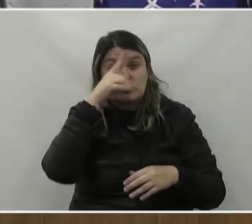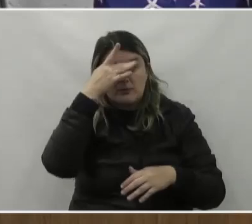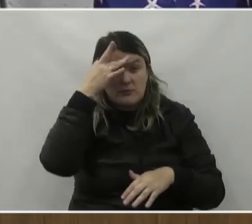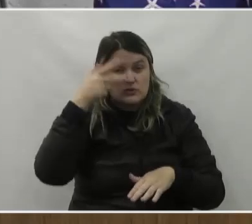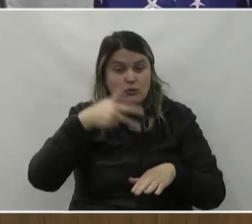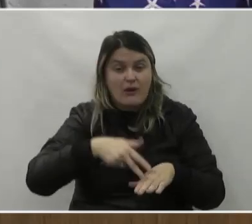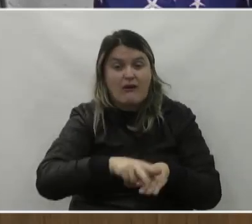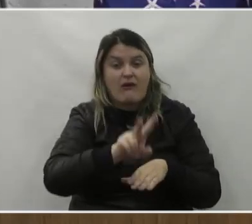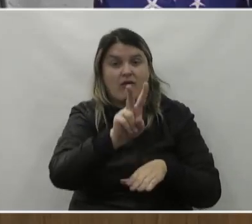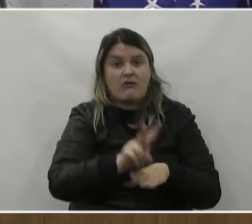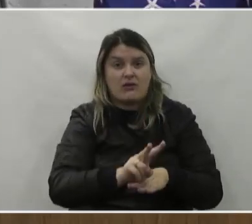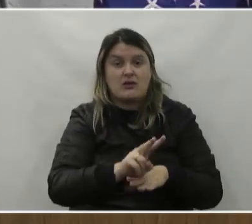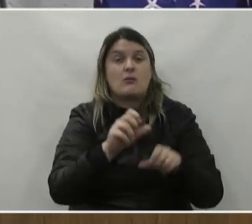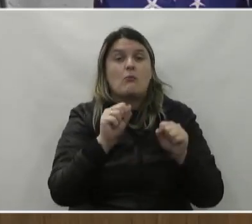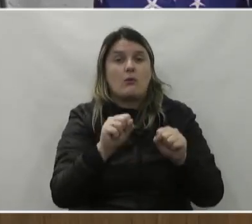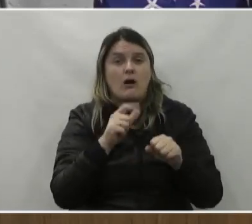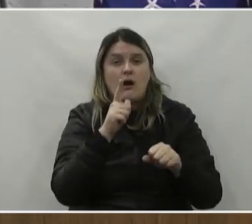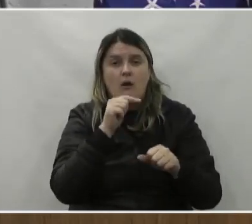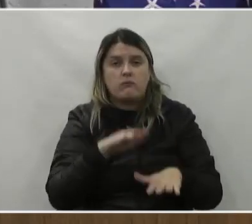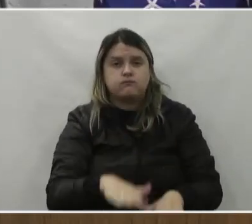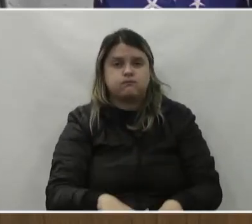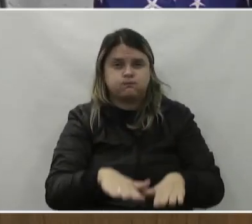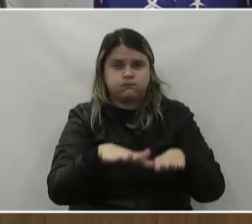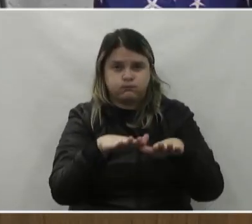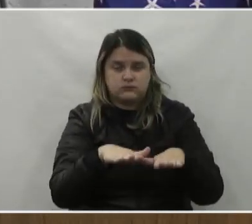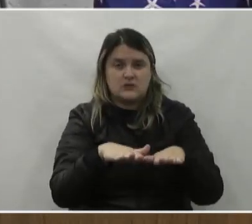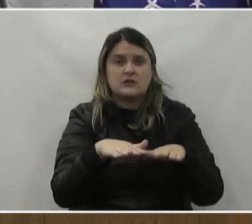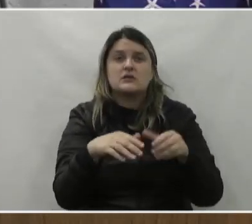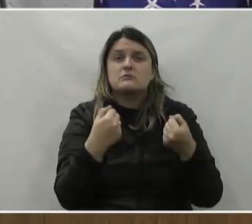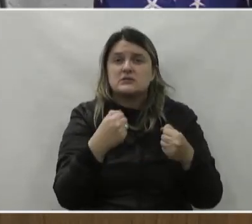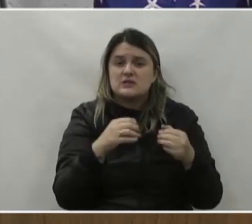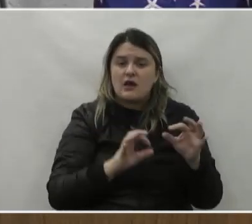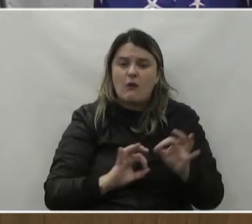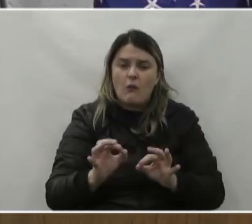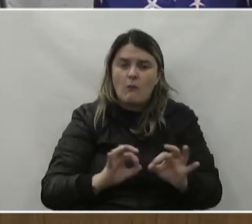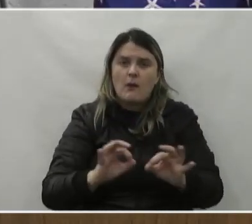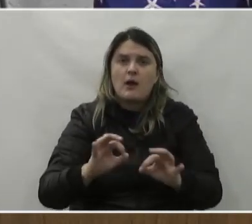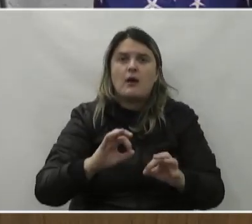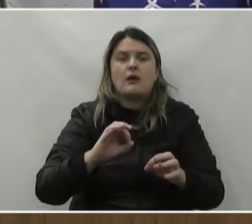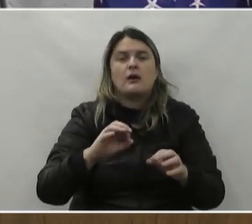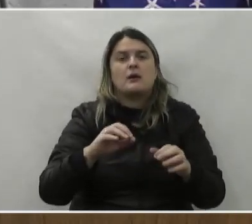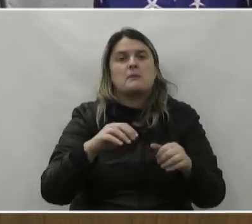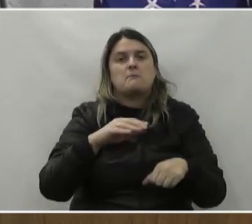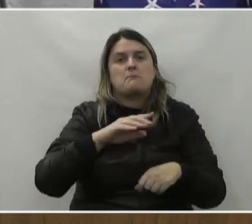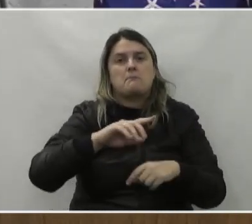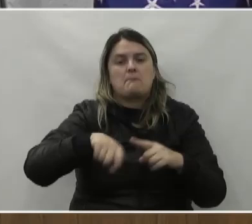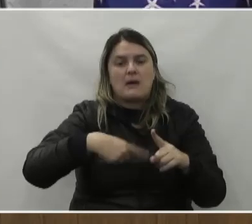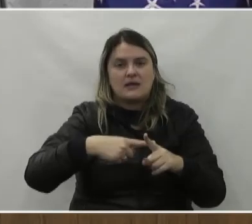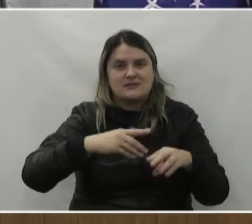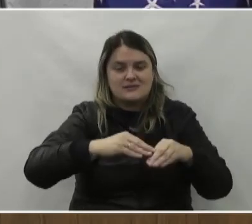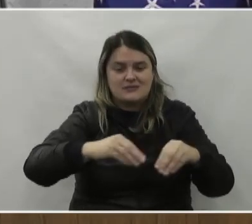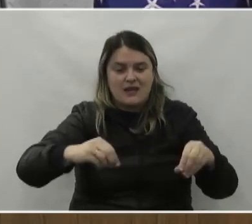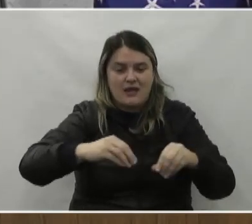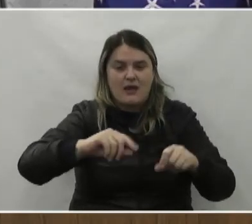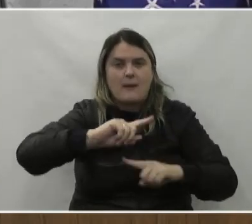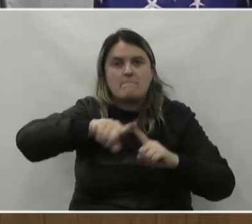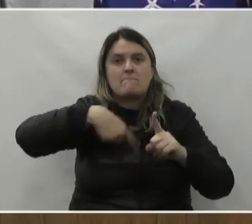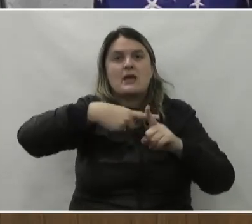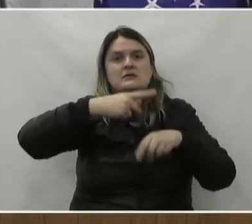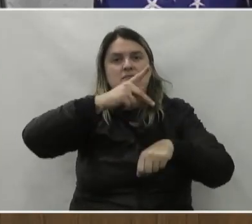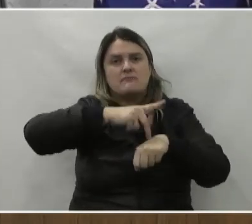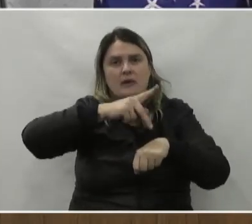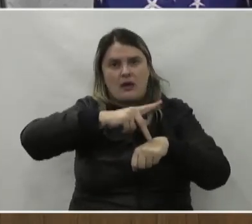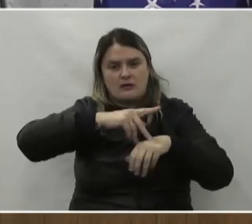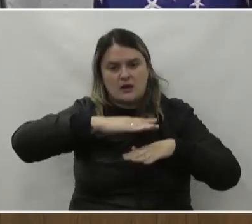e sujeito a alagamentos. A intervenção pode ser feita com o nivelamento do solo e aplicação de brita ou outro